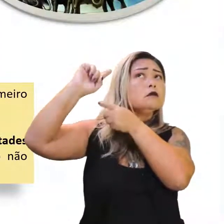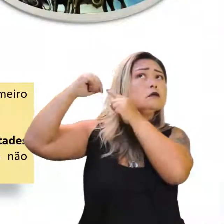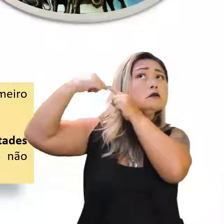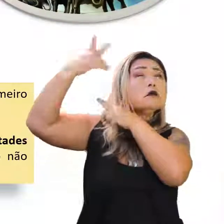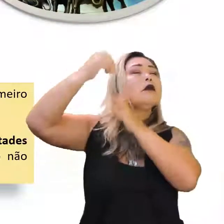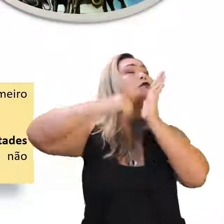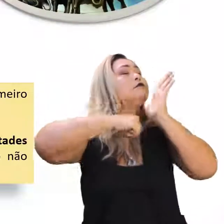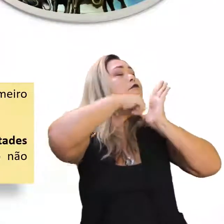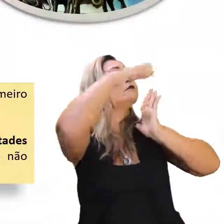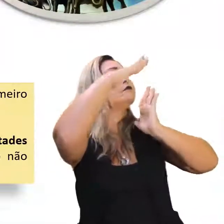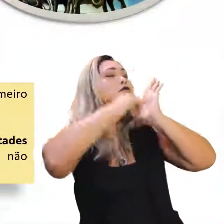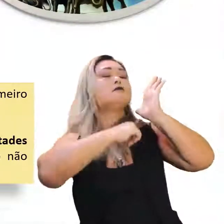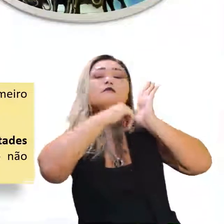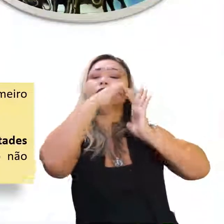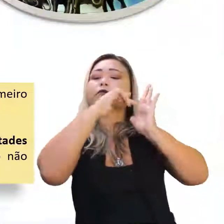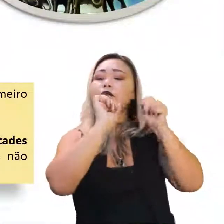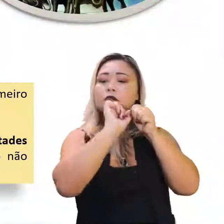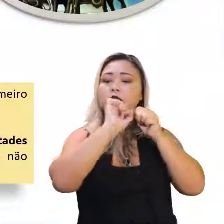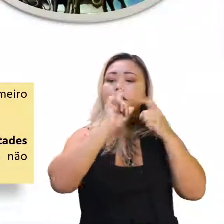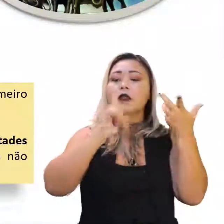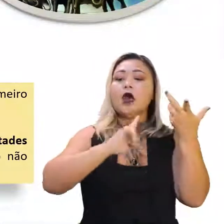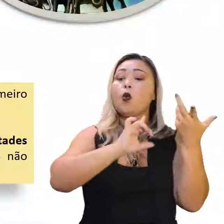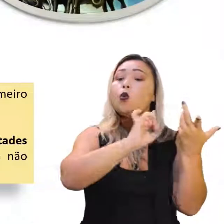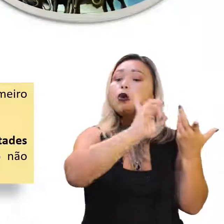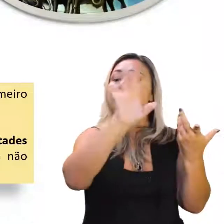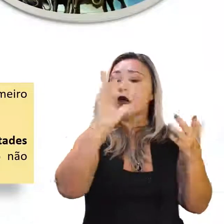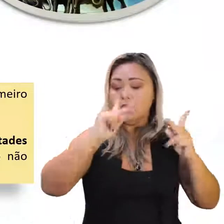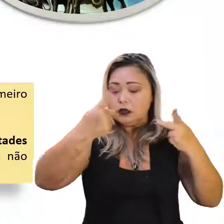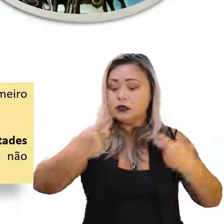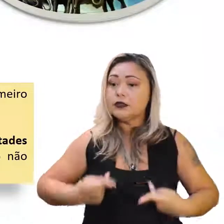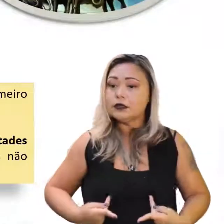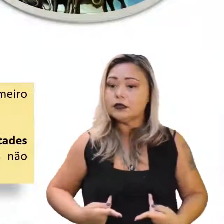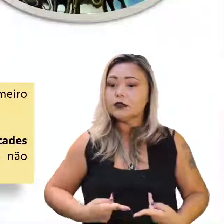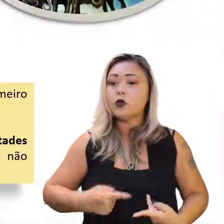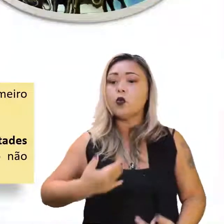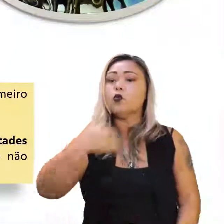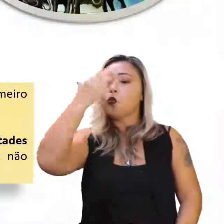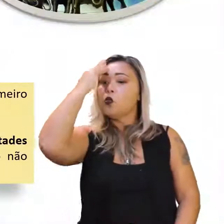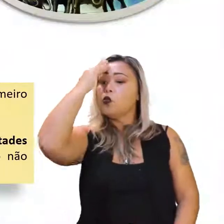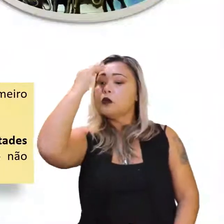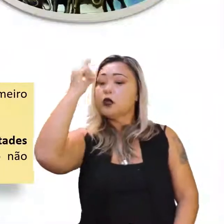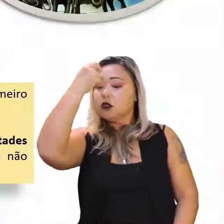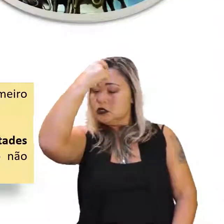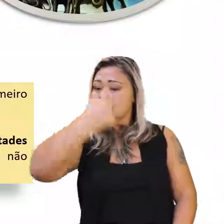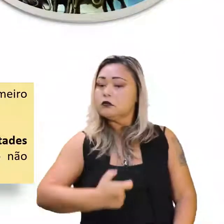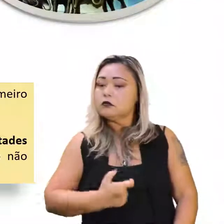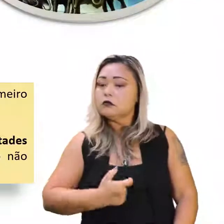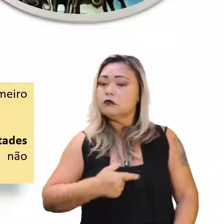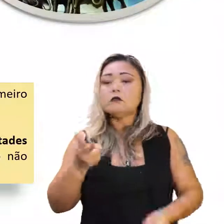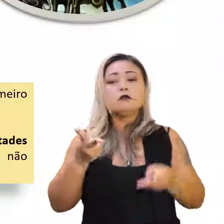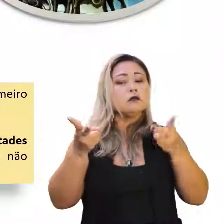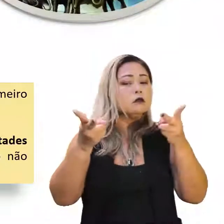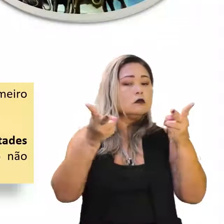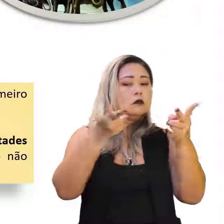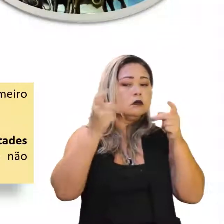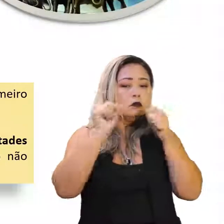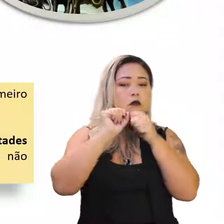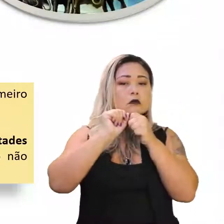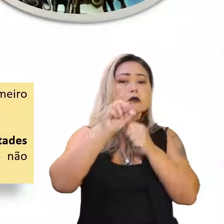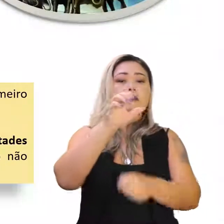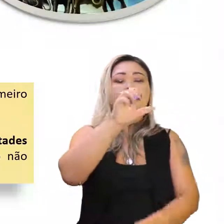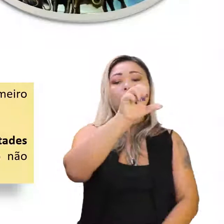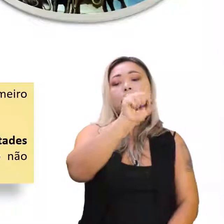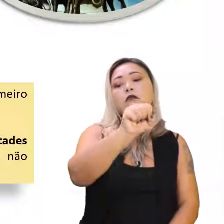referência simbólica, aquilo que cada ser humano compreende de si. Então, nós observamos que o